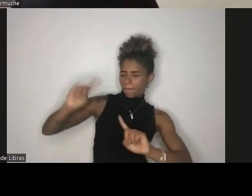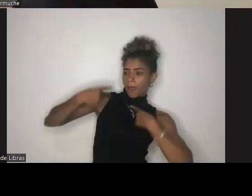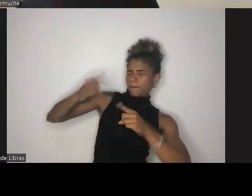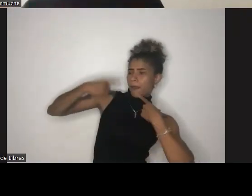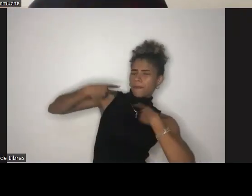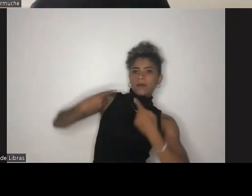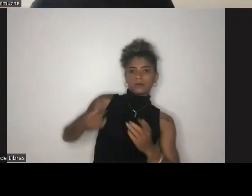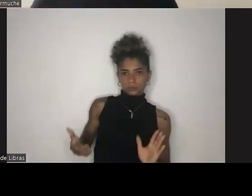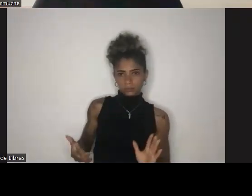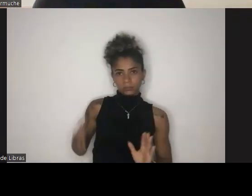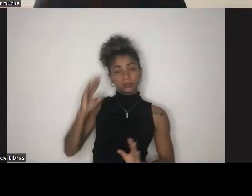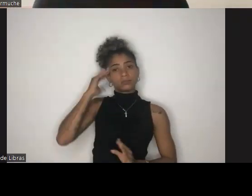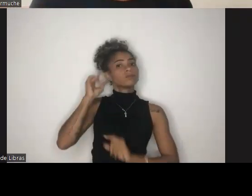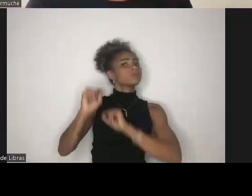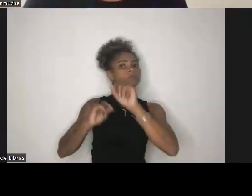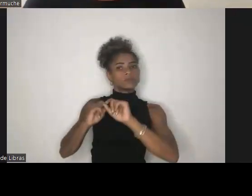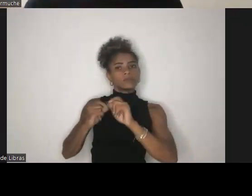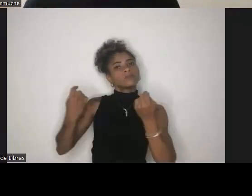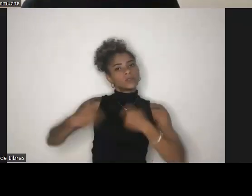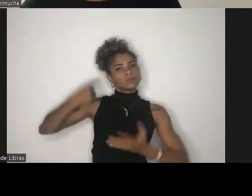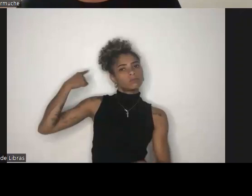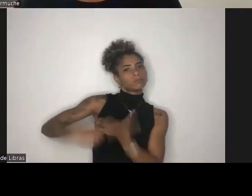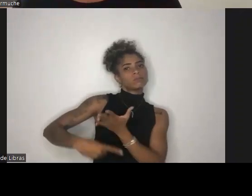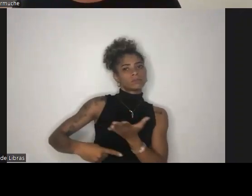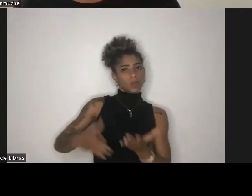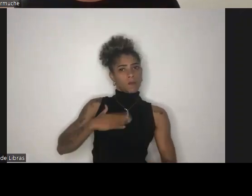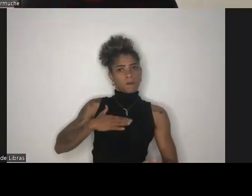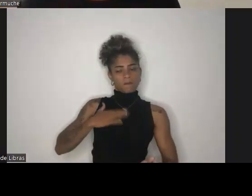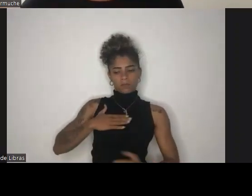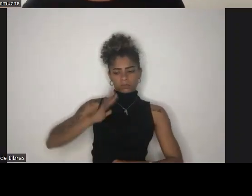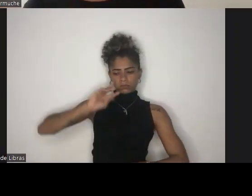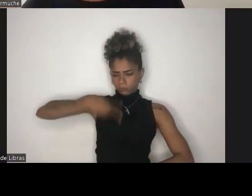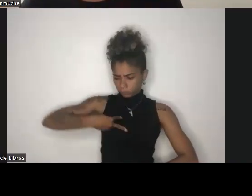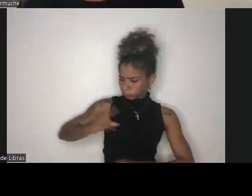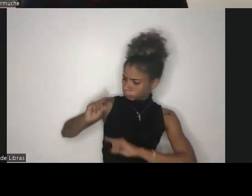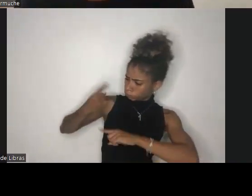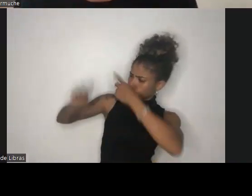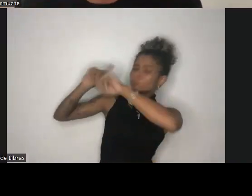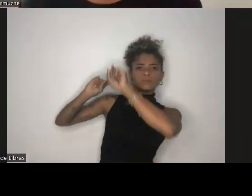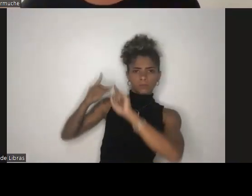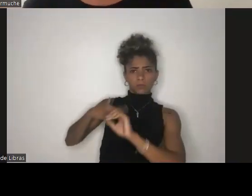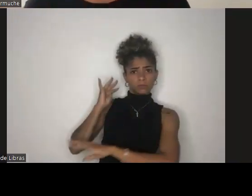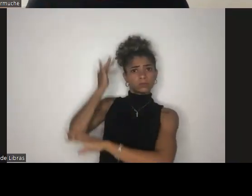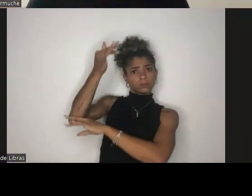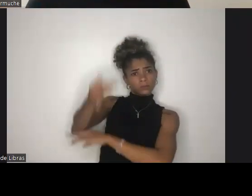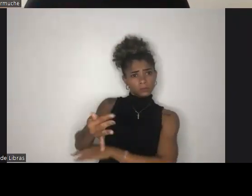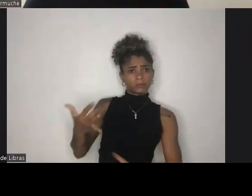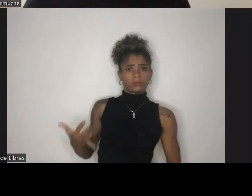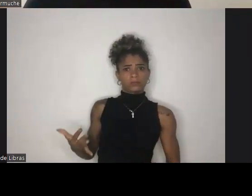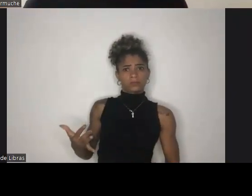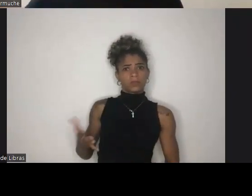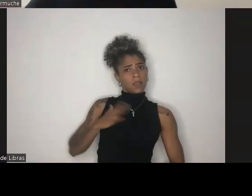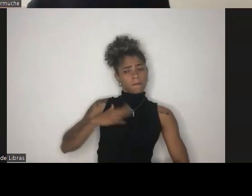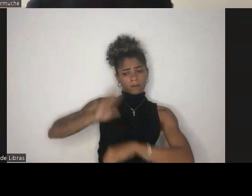a entender que eu tinha um compromisso com meu desenvolvimento o meu o compromisso com um futuro da minha criação